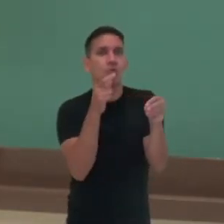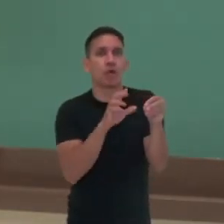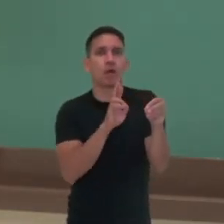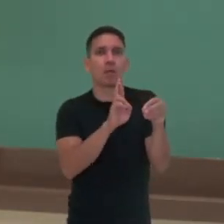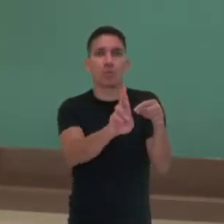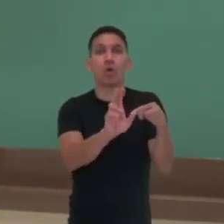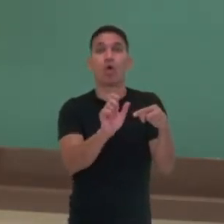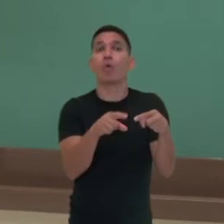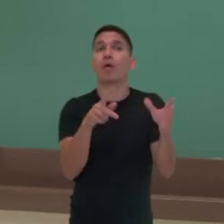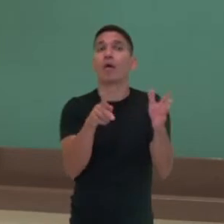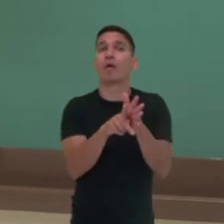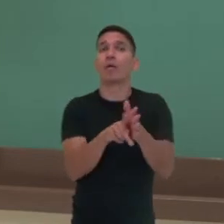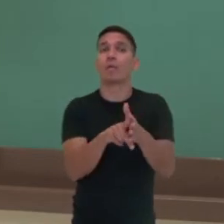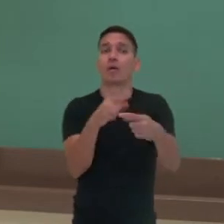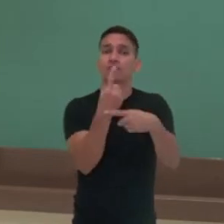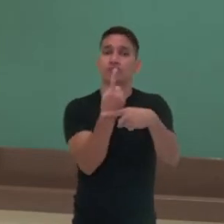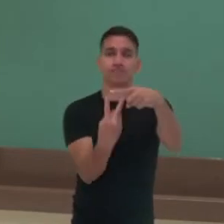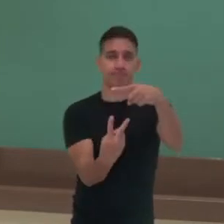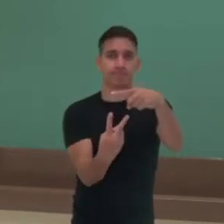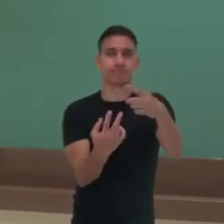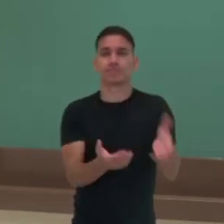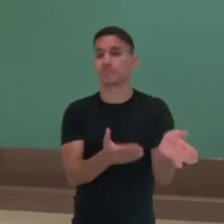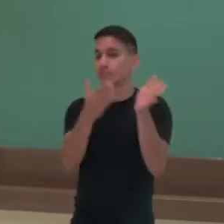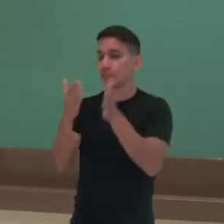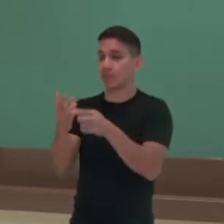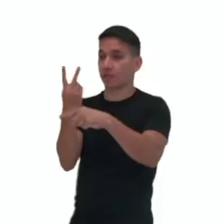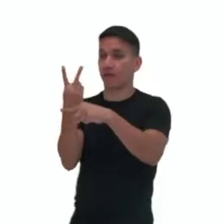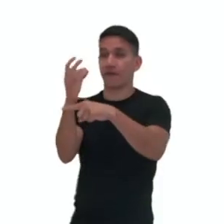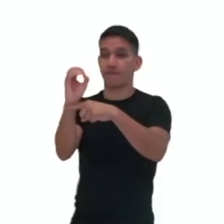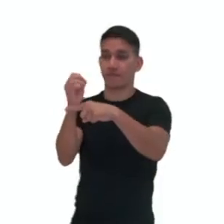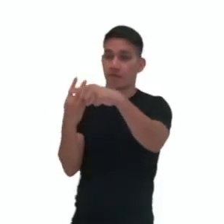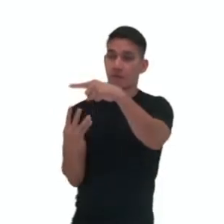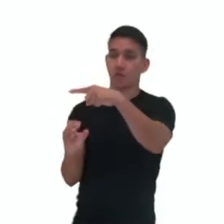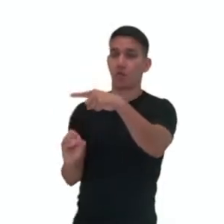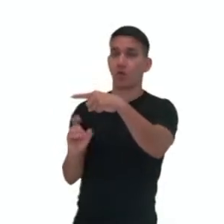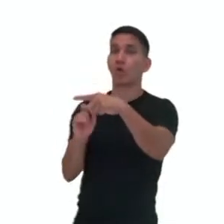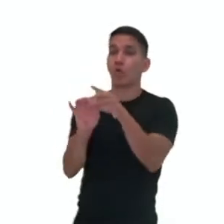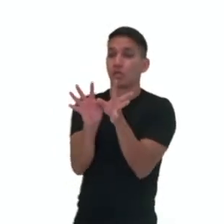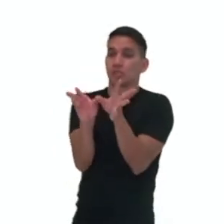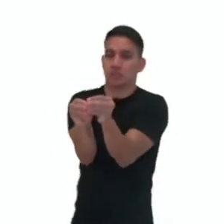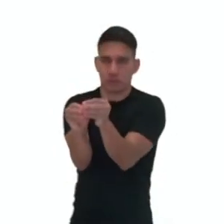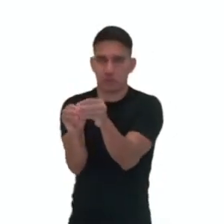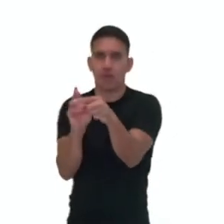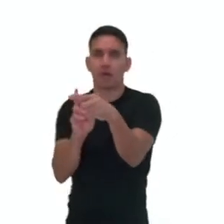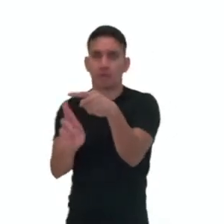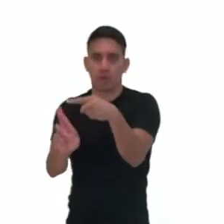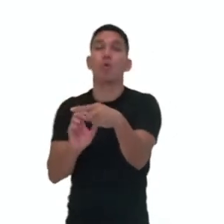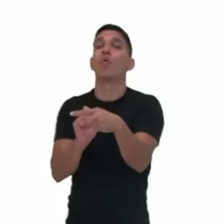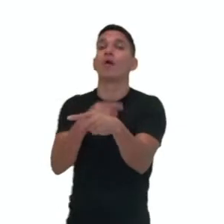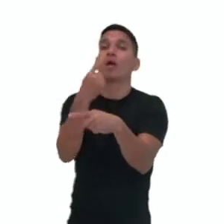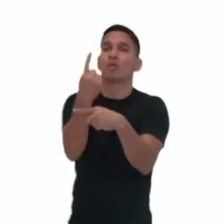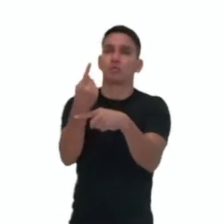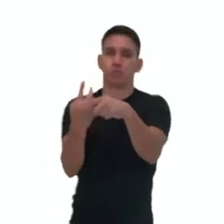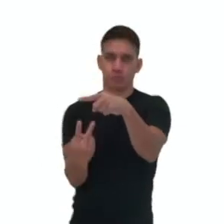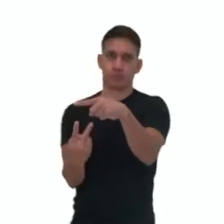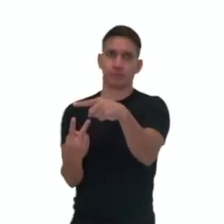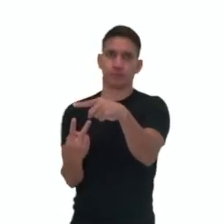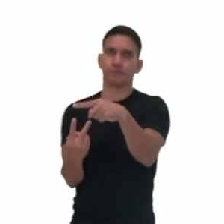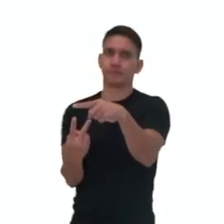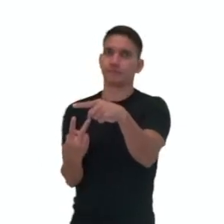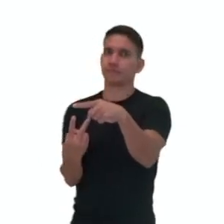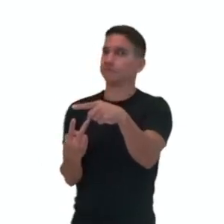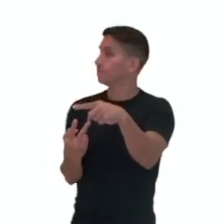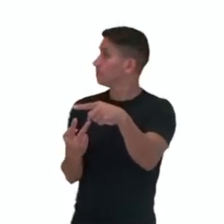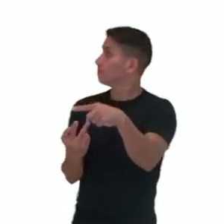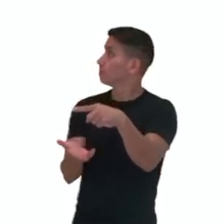a simplificação ficou igual a meio. 20 sobre 40. Então, simplifiquei a fração, né, a